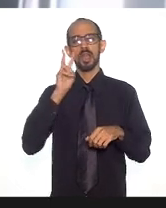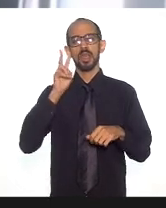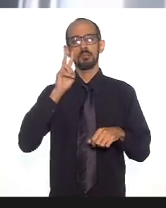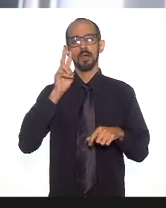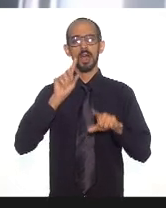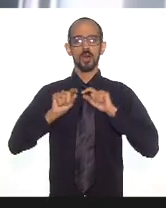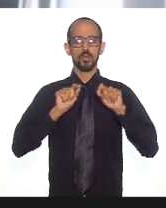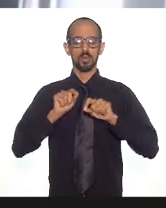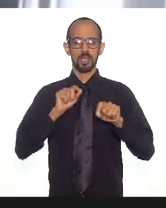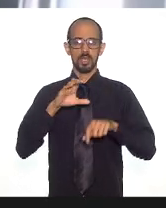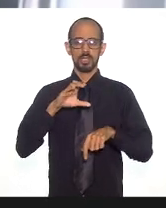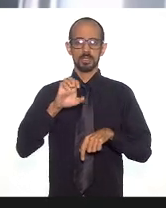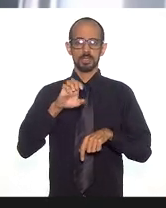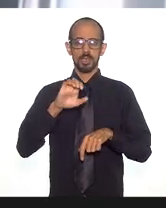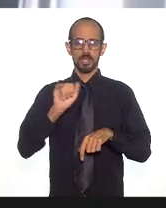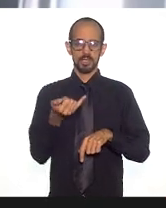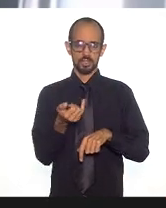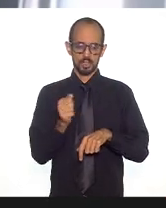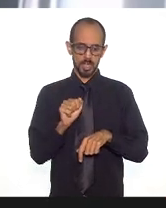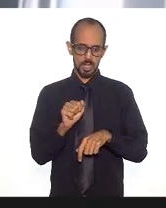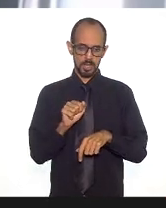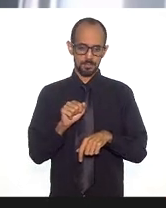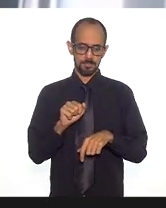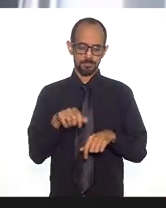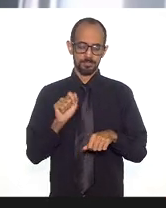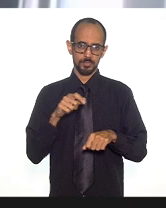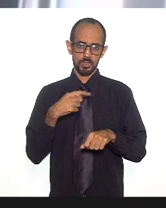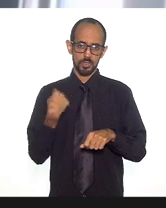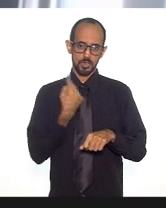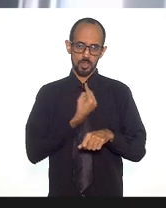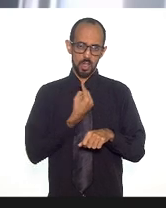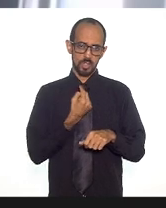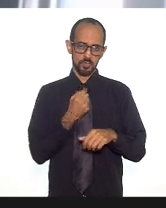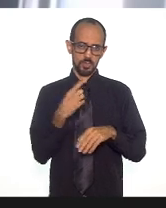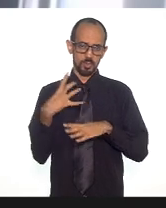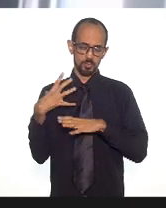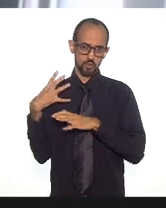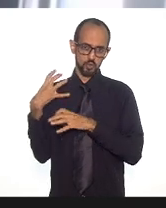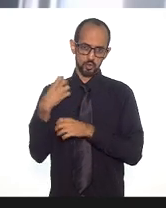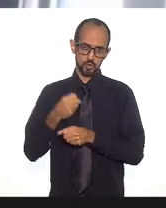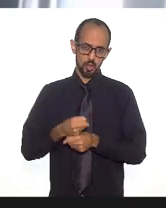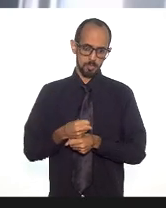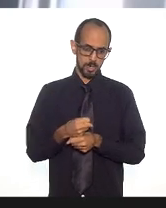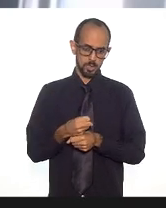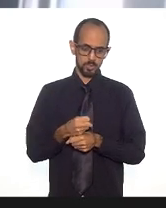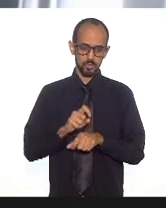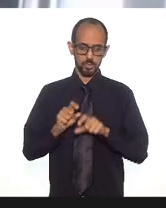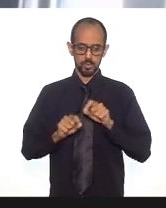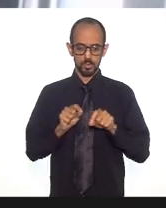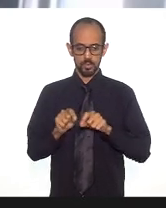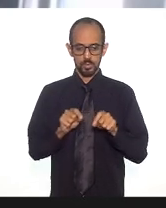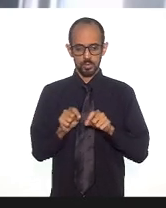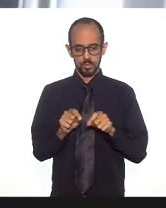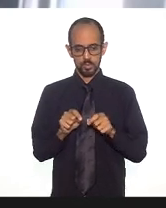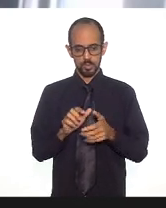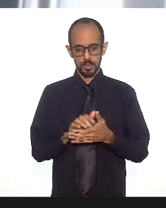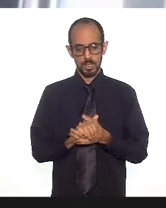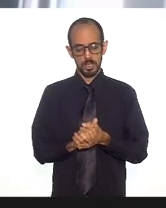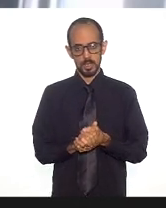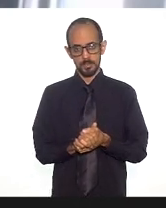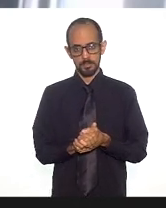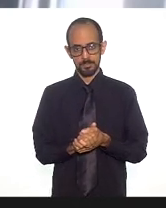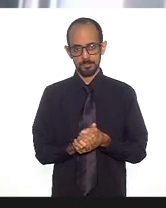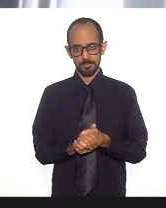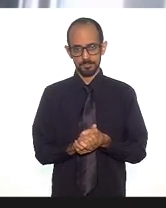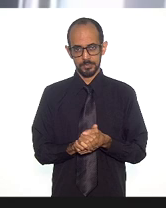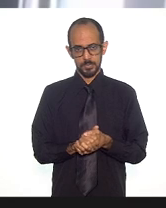rede SEJA, nós viemos acumulando, deputado Flávio Serafim, na Comissão de Educação, da qual eu também faço parte, e